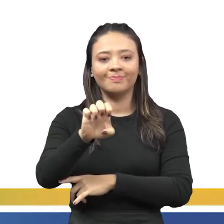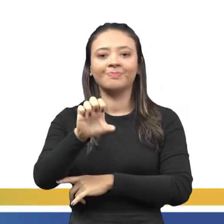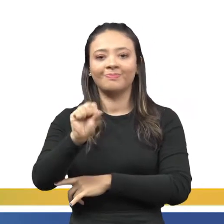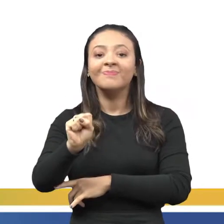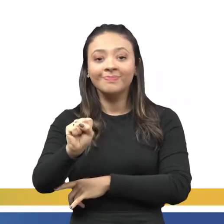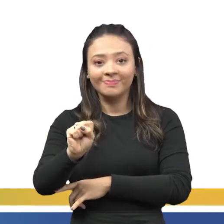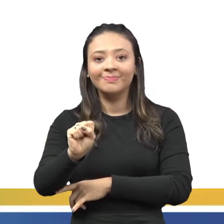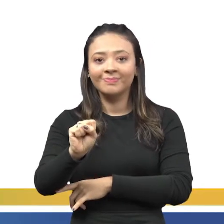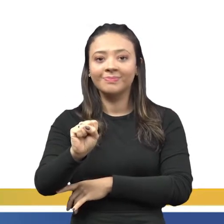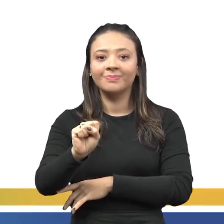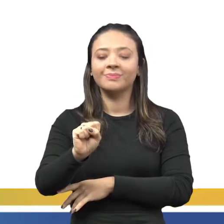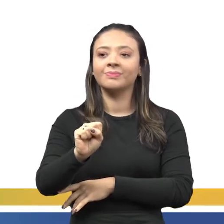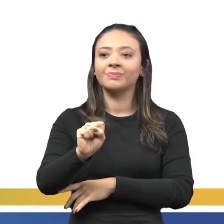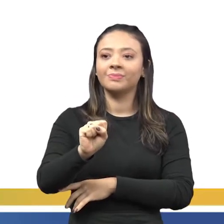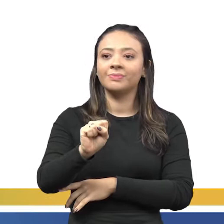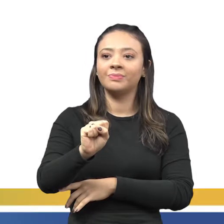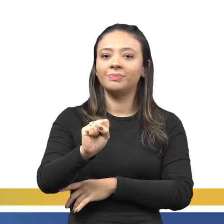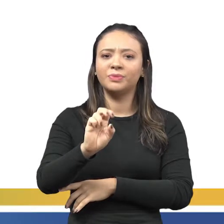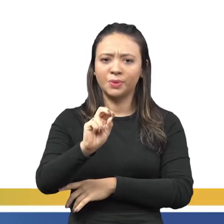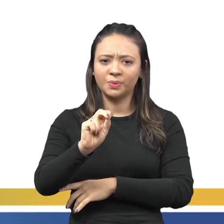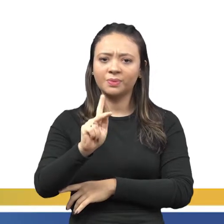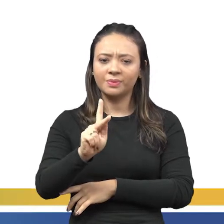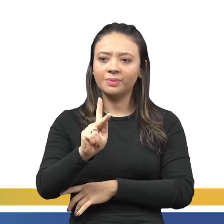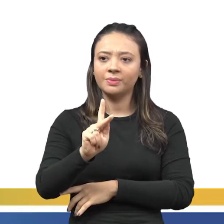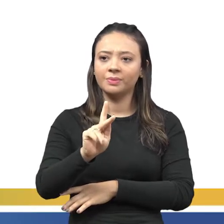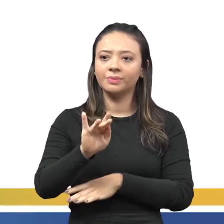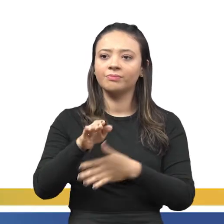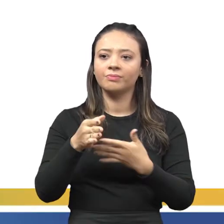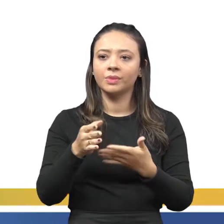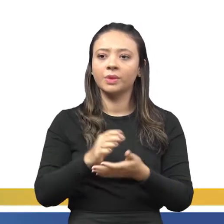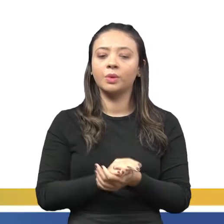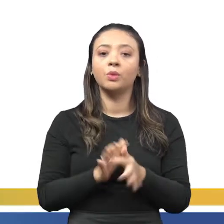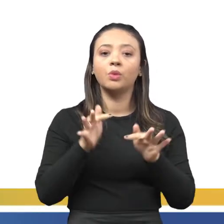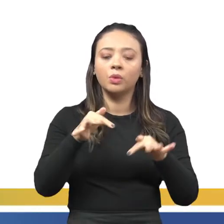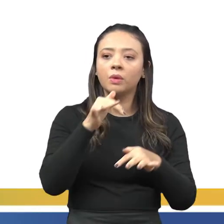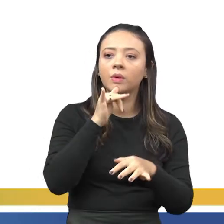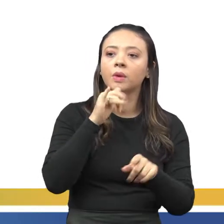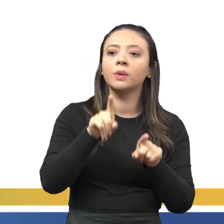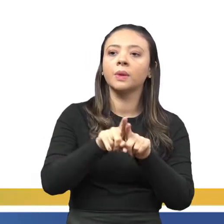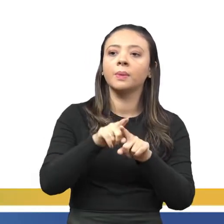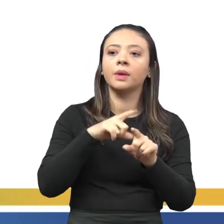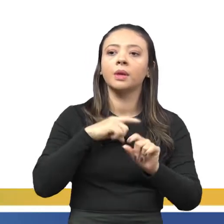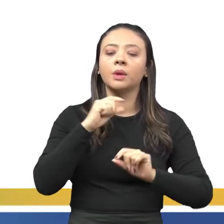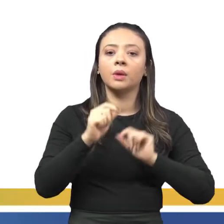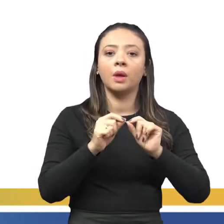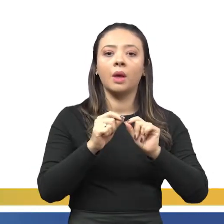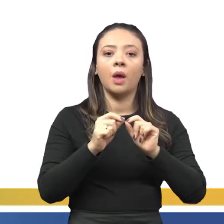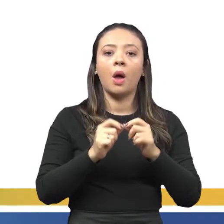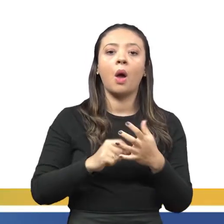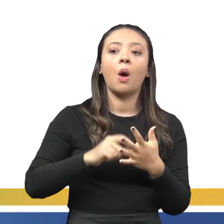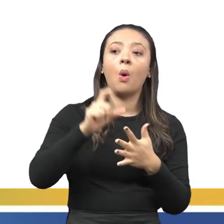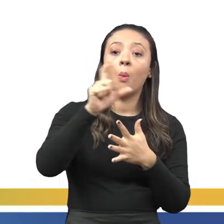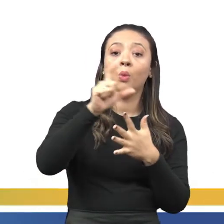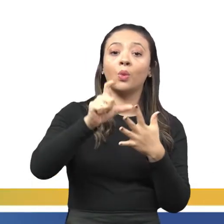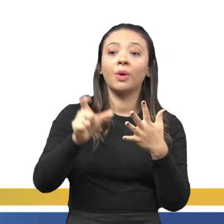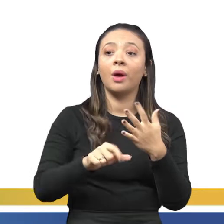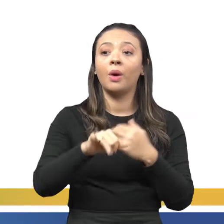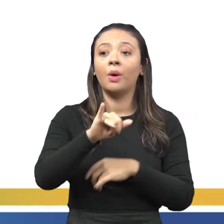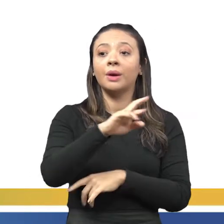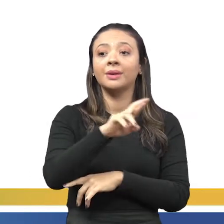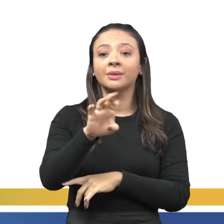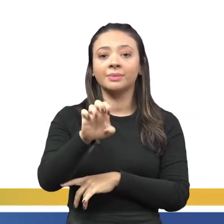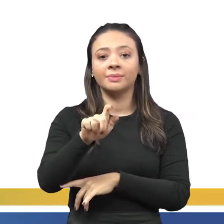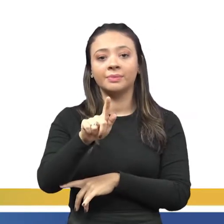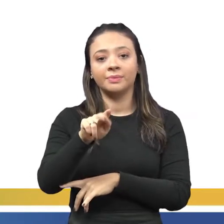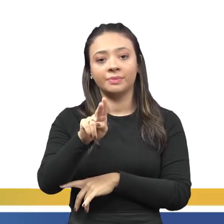essa palavra tem SS. Ok? E por último, nós temos também o plural irregular. São aquelas palavras